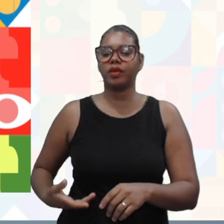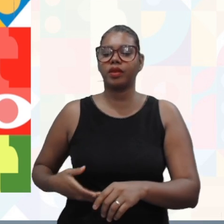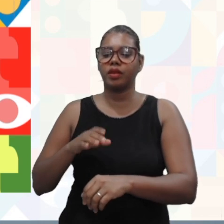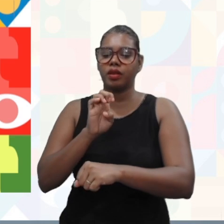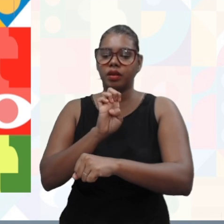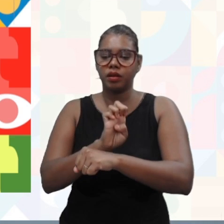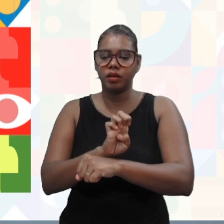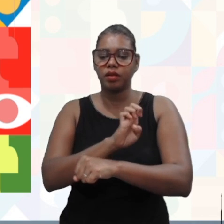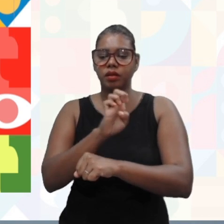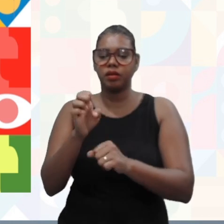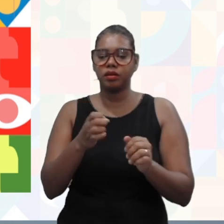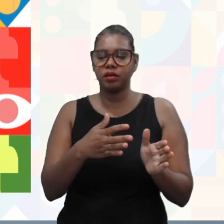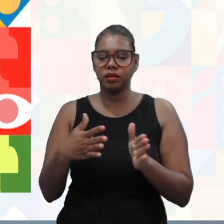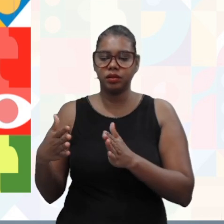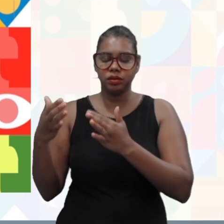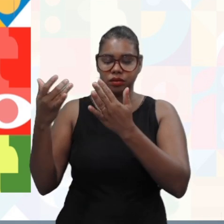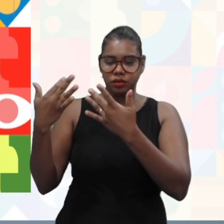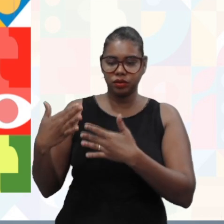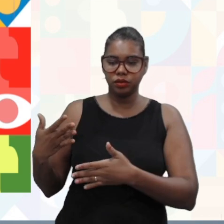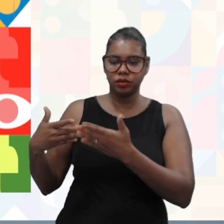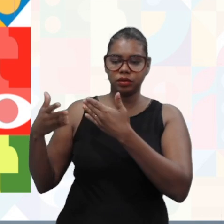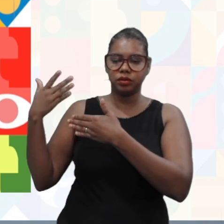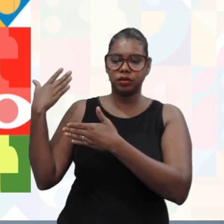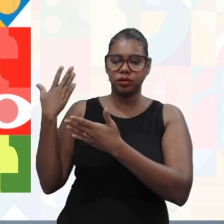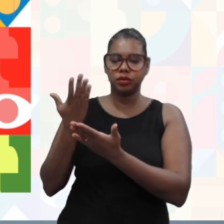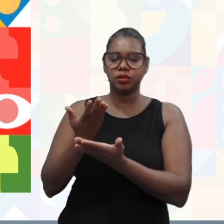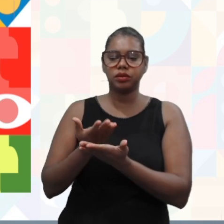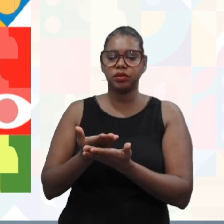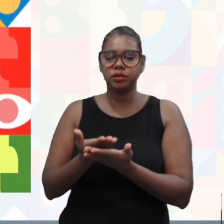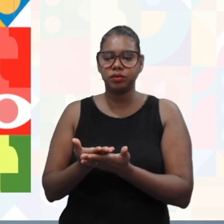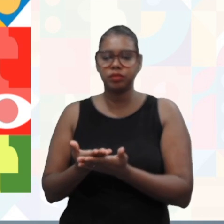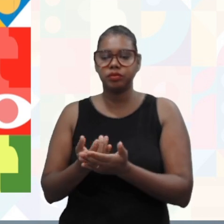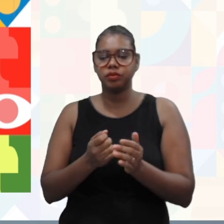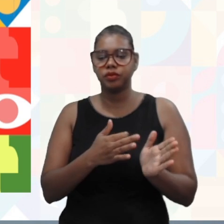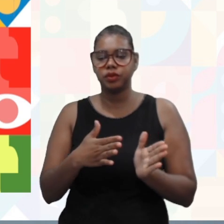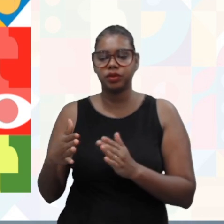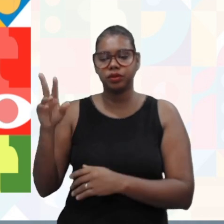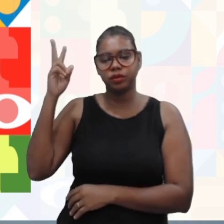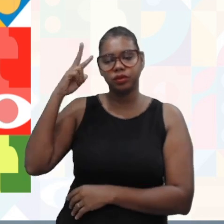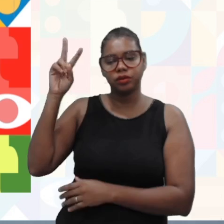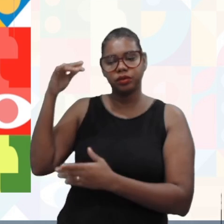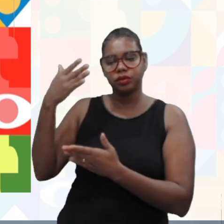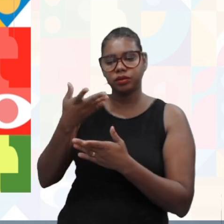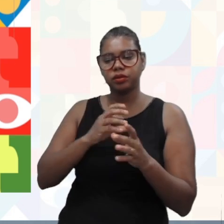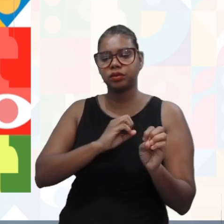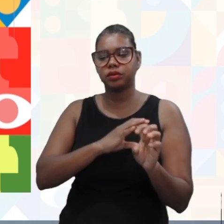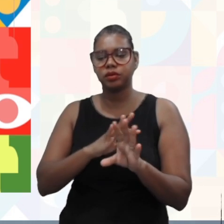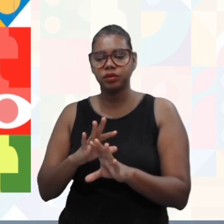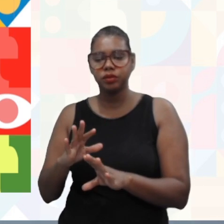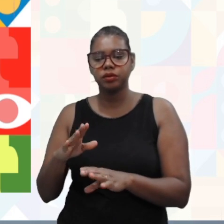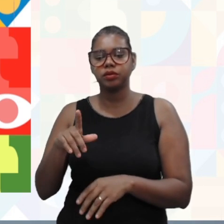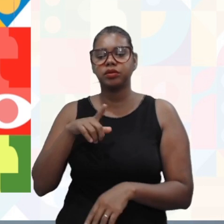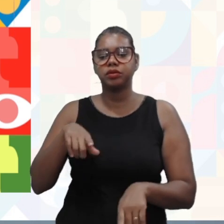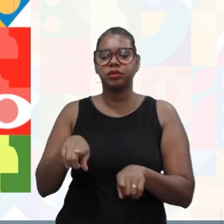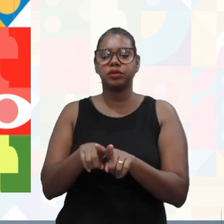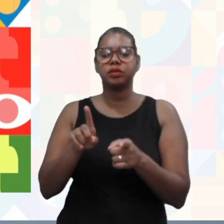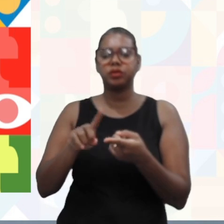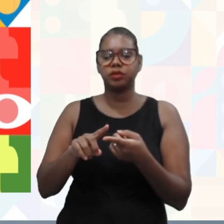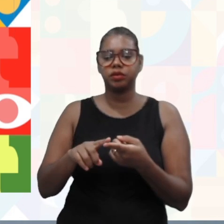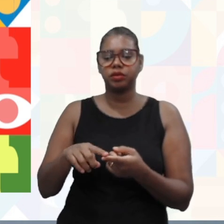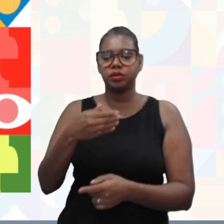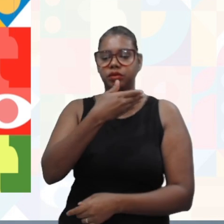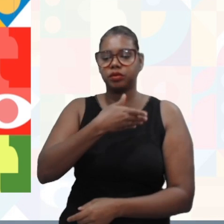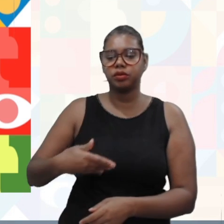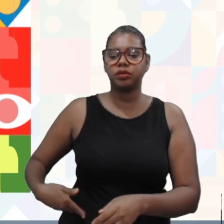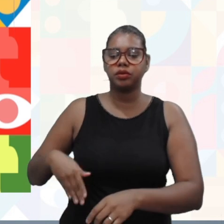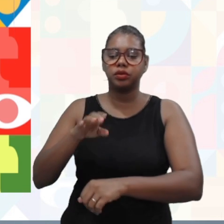algo temporário, como eu já falei anteriormente. Ao longo do nosso processo histórico, a gente tem funções do Estado a partir de